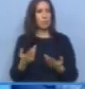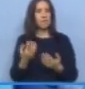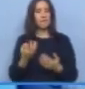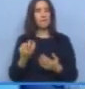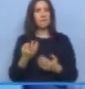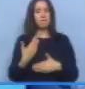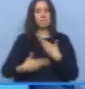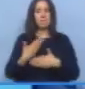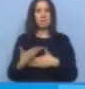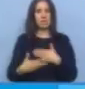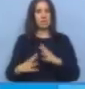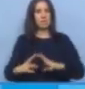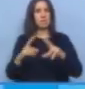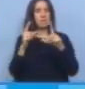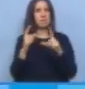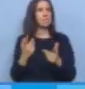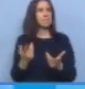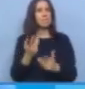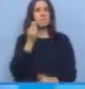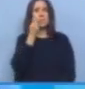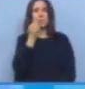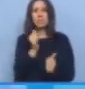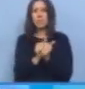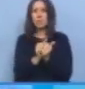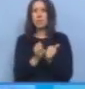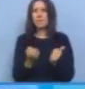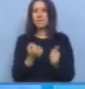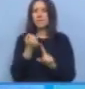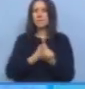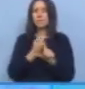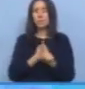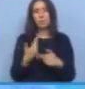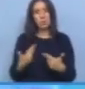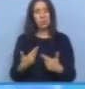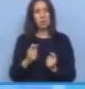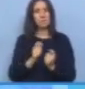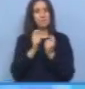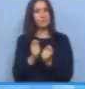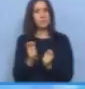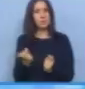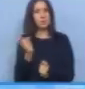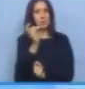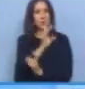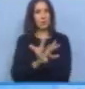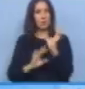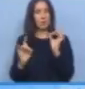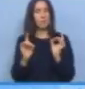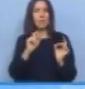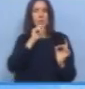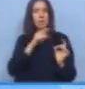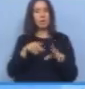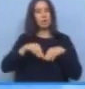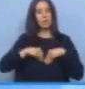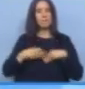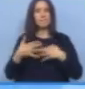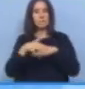desenvolve a sua atividade. Como é que tem acompanhado também este desafio que agora se coloca à Europa nesta capacidade de acolher e